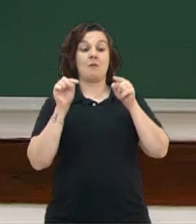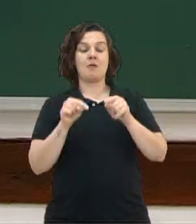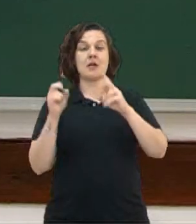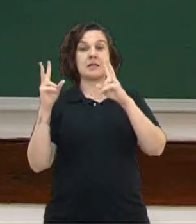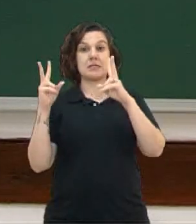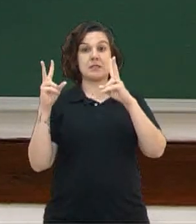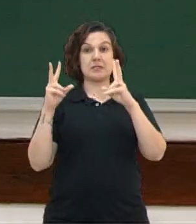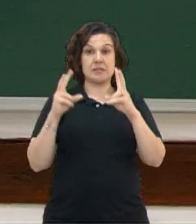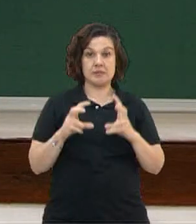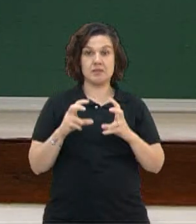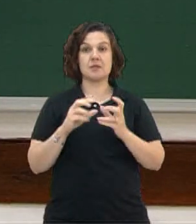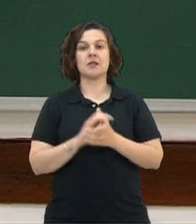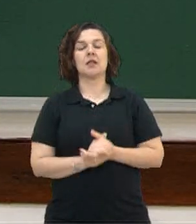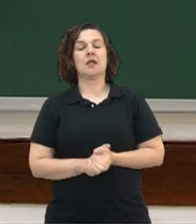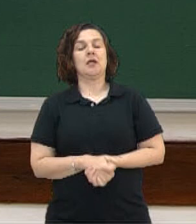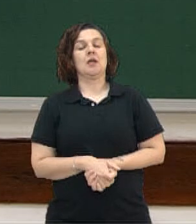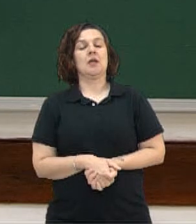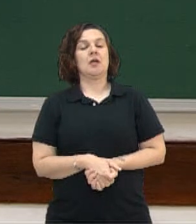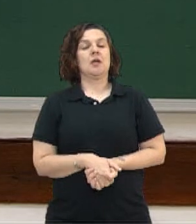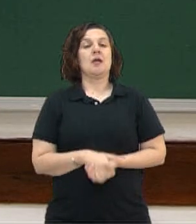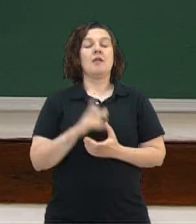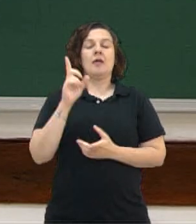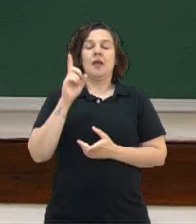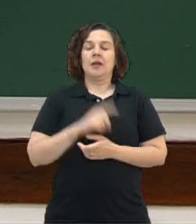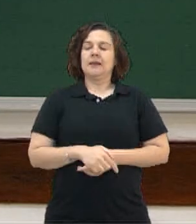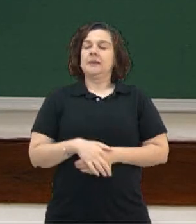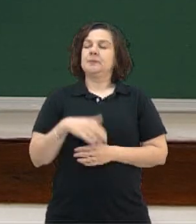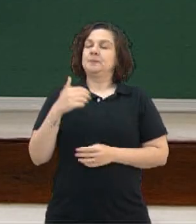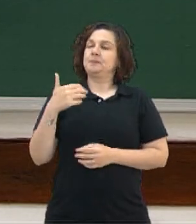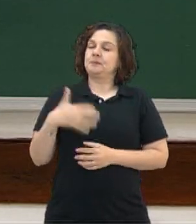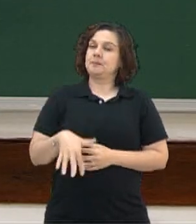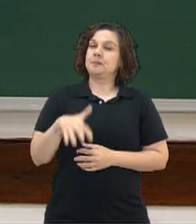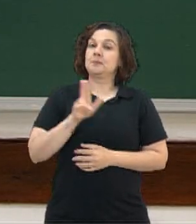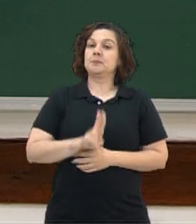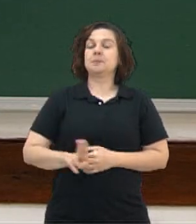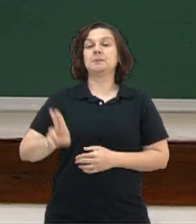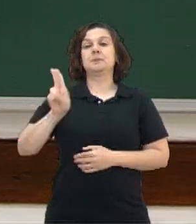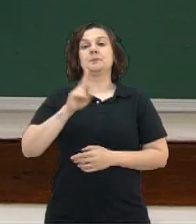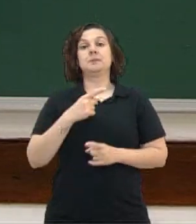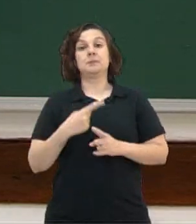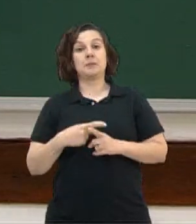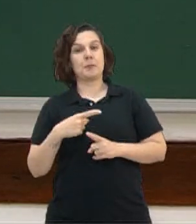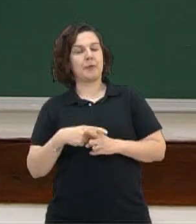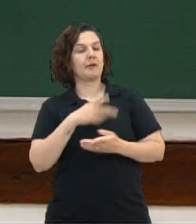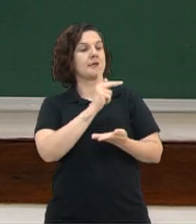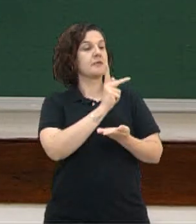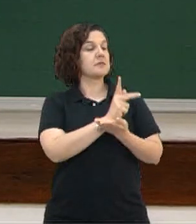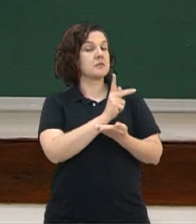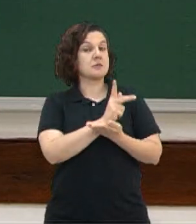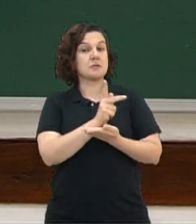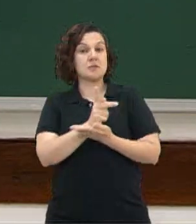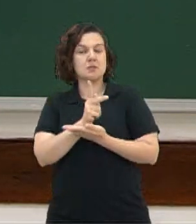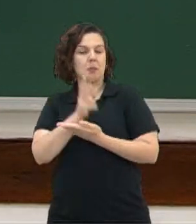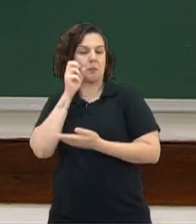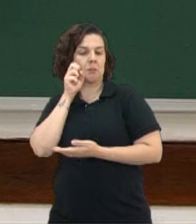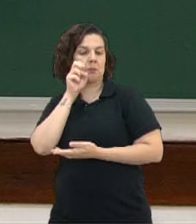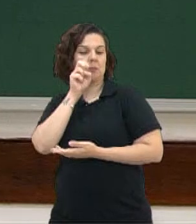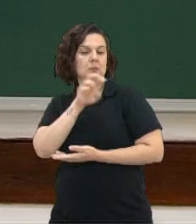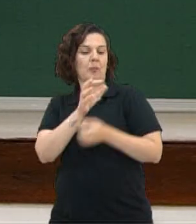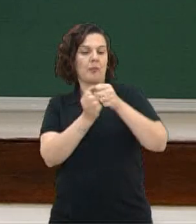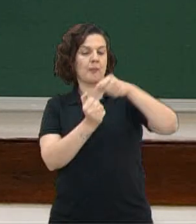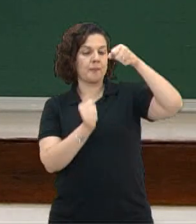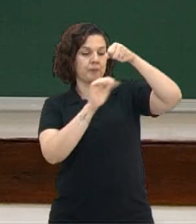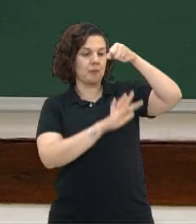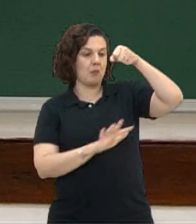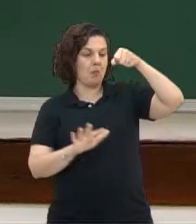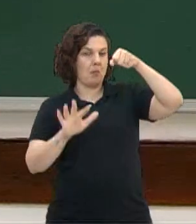assunto é um assunto que é muito utilizado. Por quê? Toda vez que nós estamos olhando para um mapa, nós temos